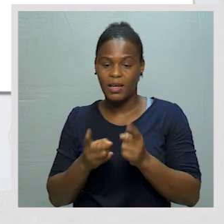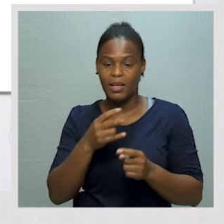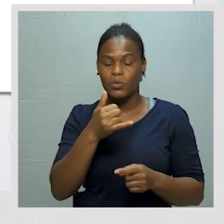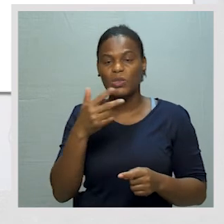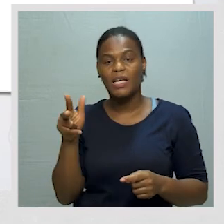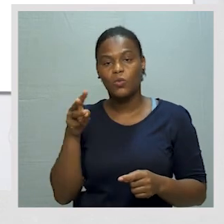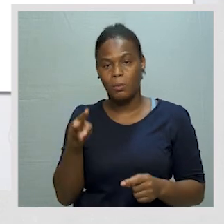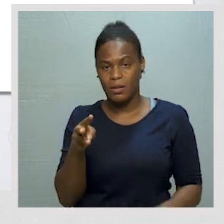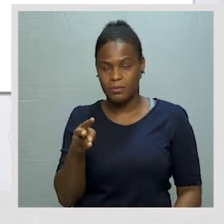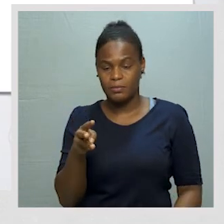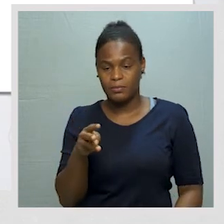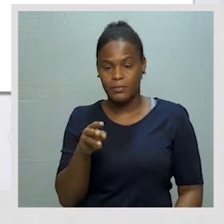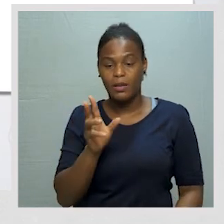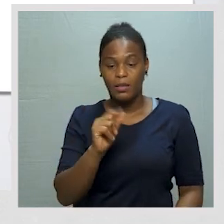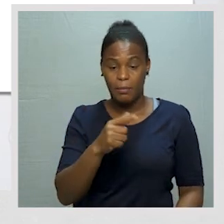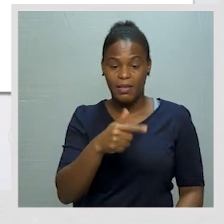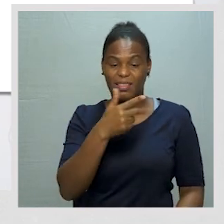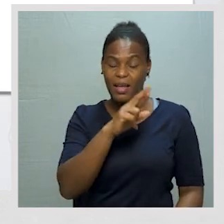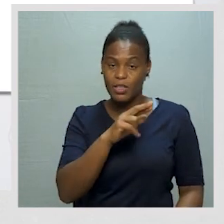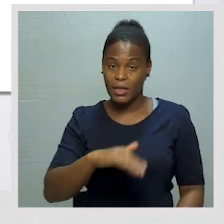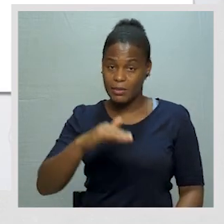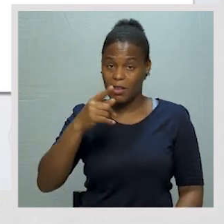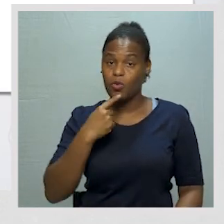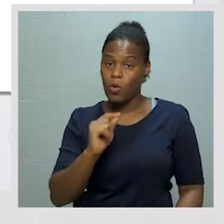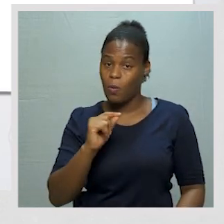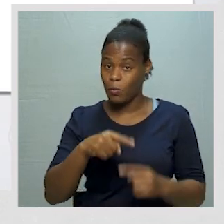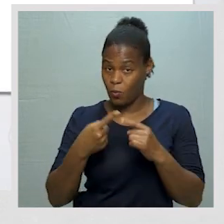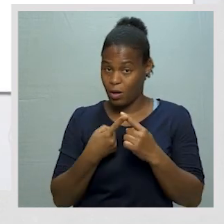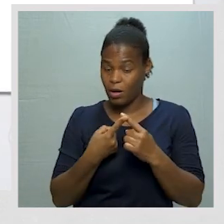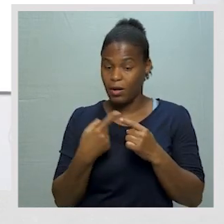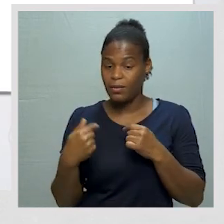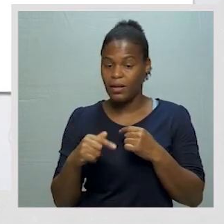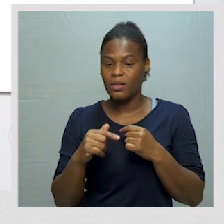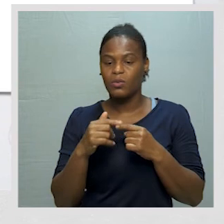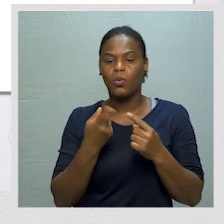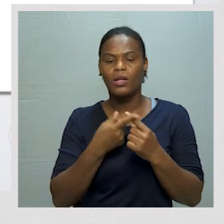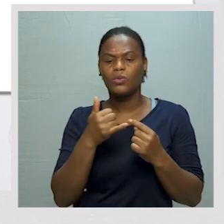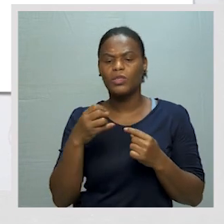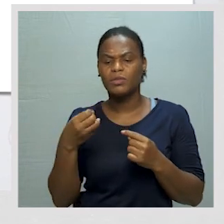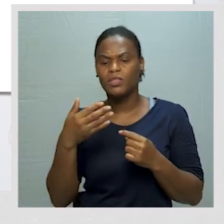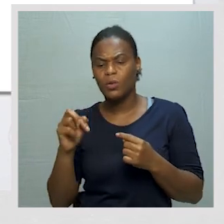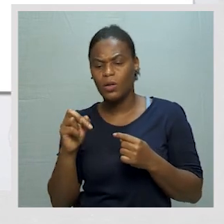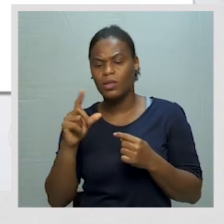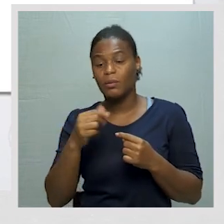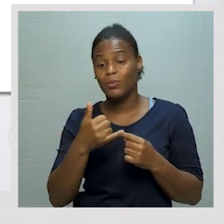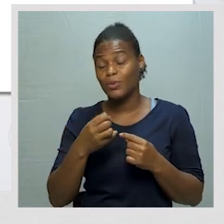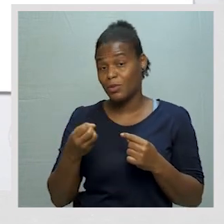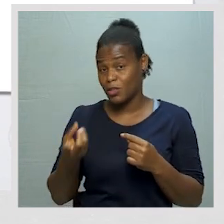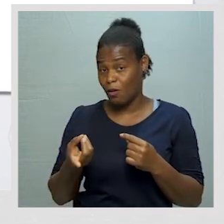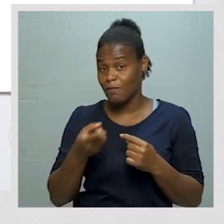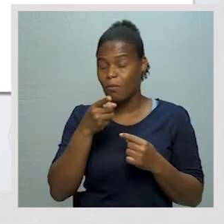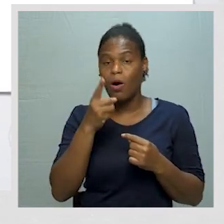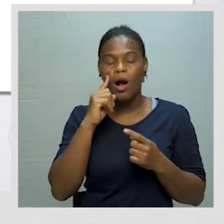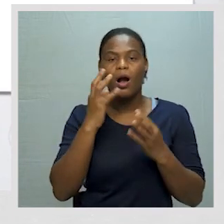200 mil. Vocês têm a taxa de crescimento nominal anual de 2018 e 2019.